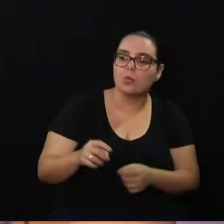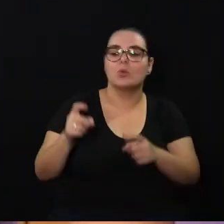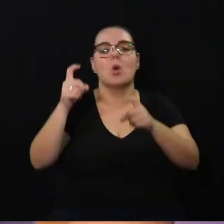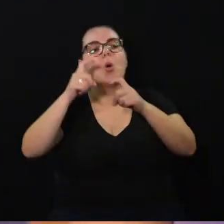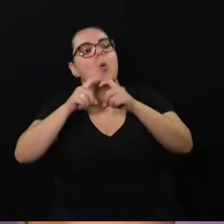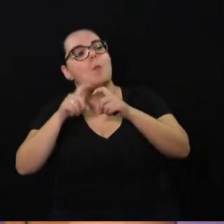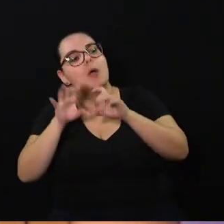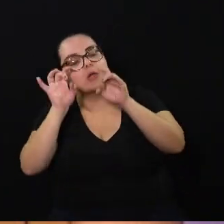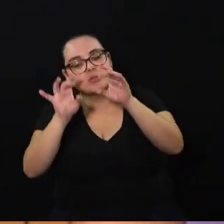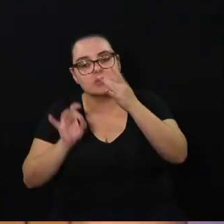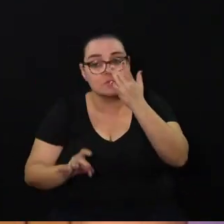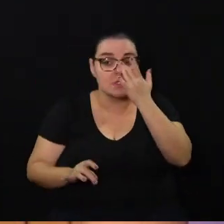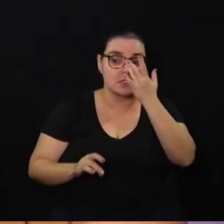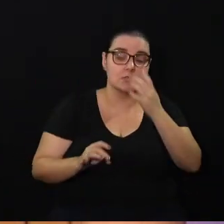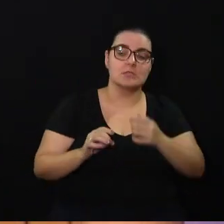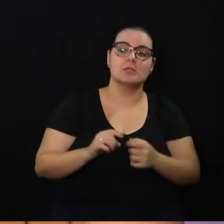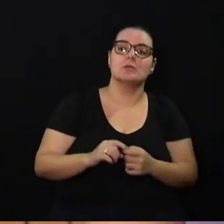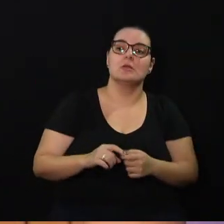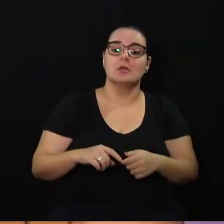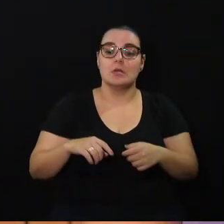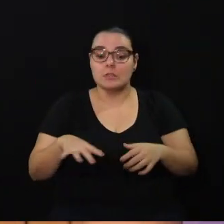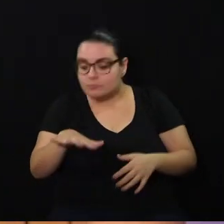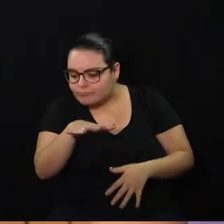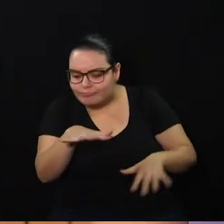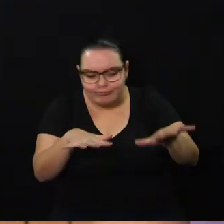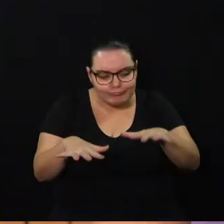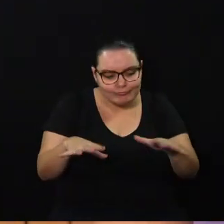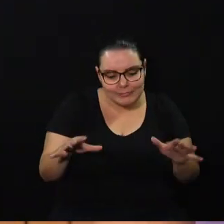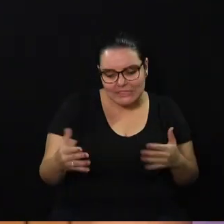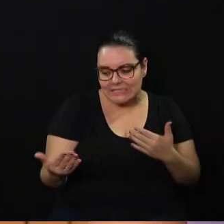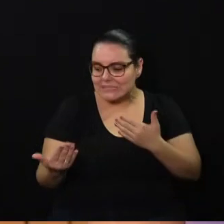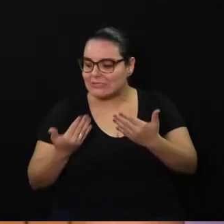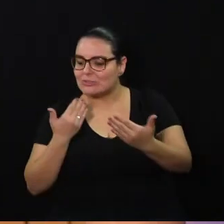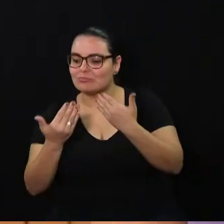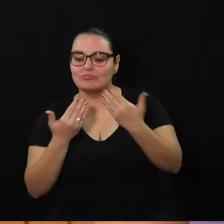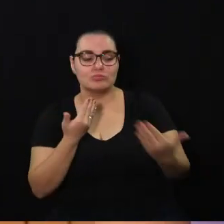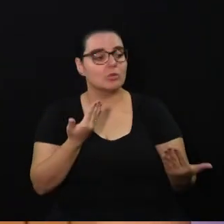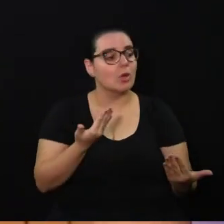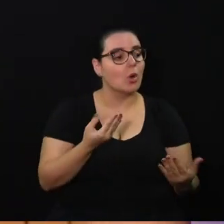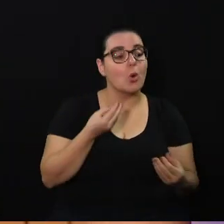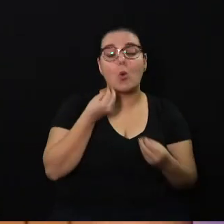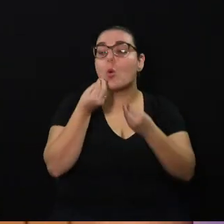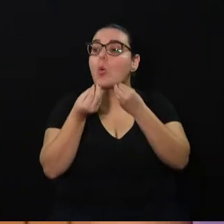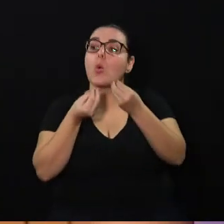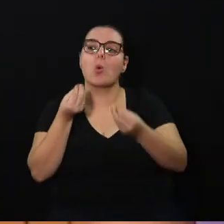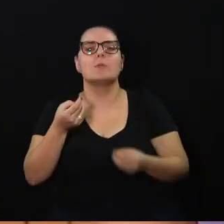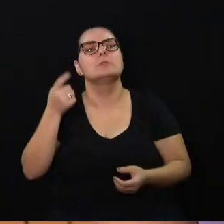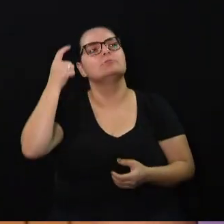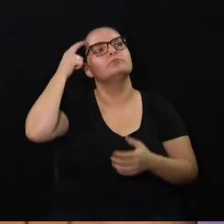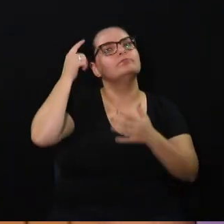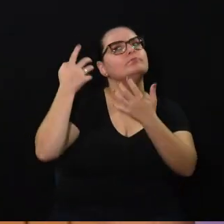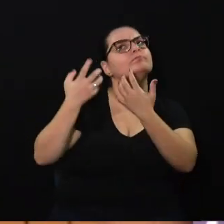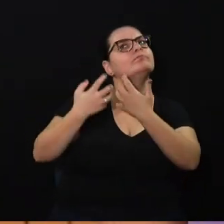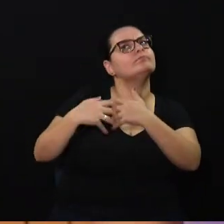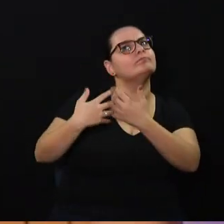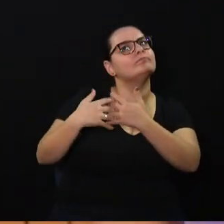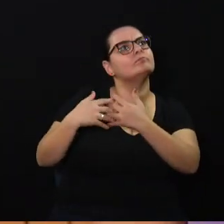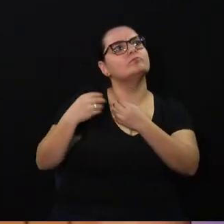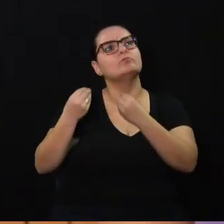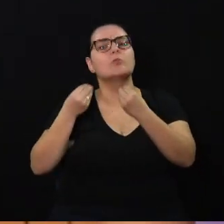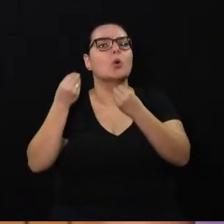essas esferas é precisão a conversar né e pensar o que a gente precisa fazer